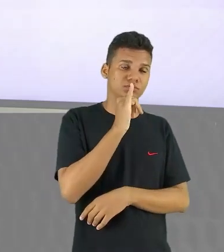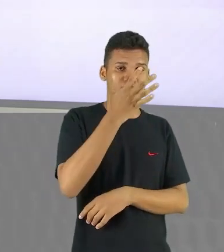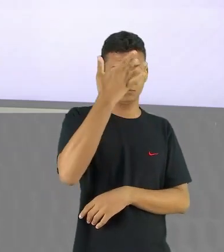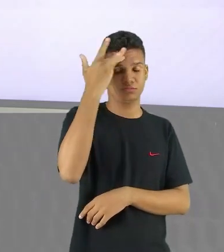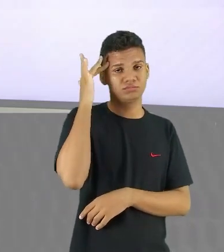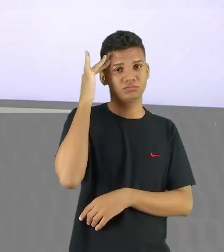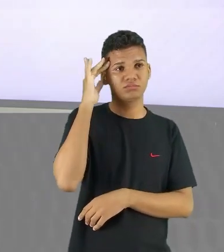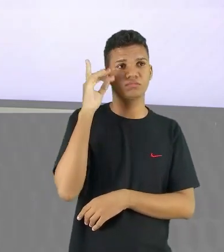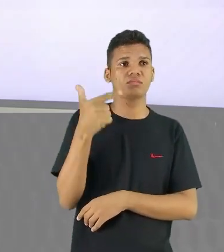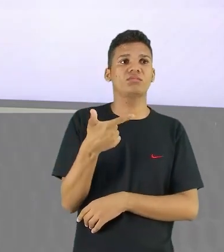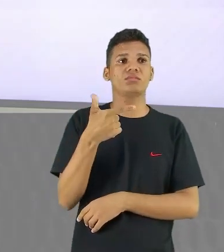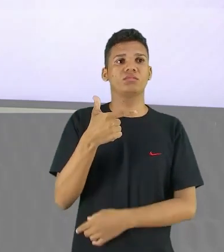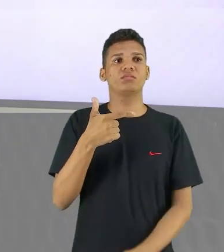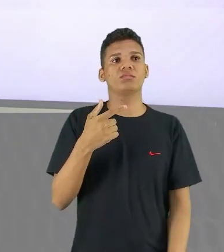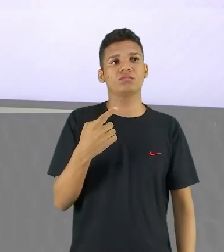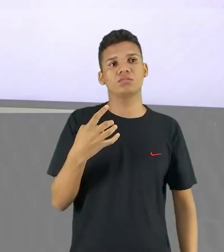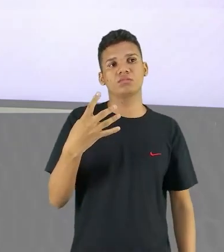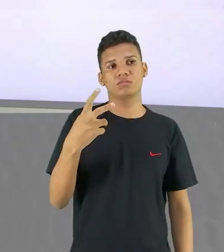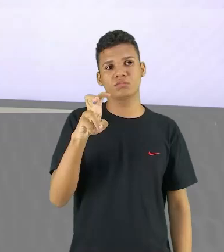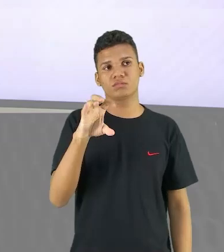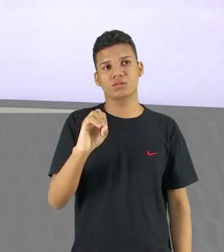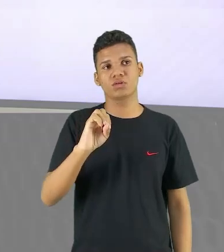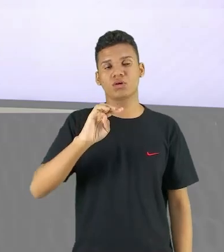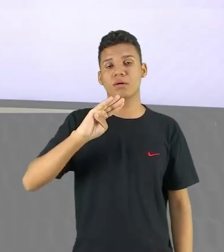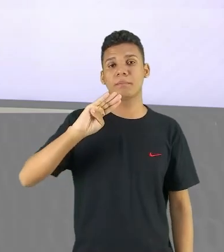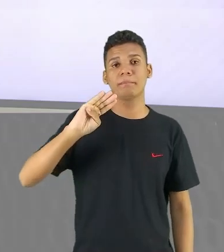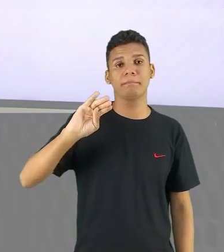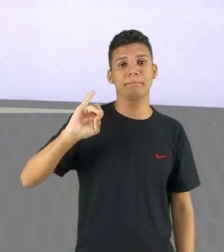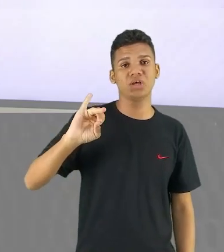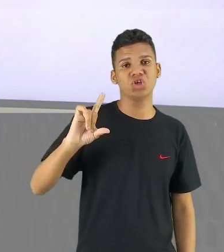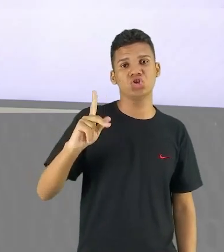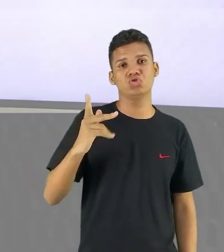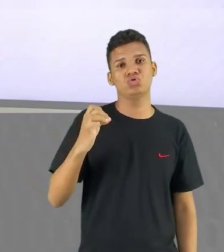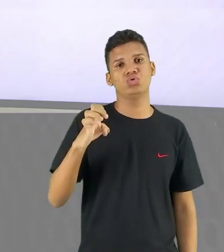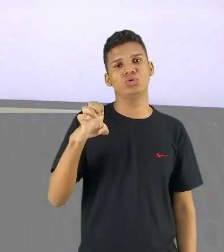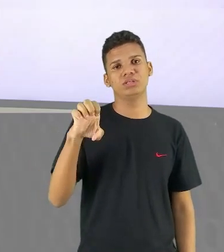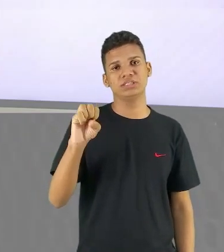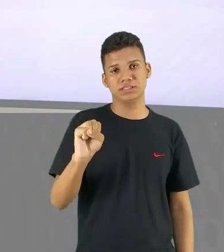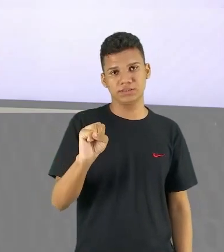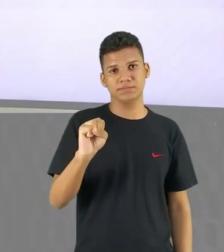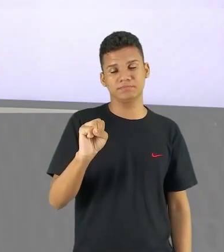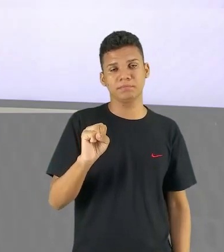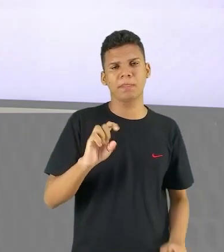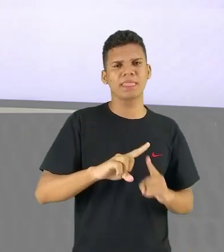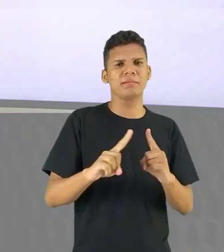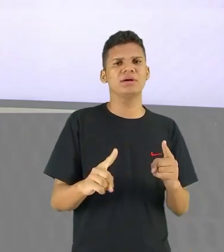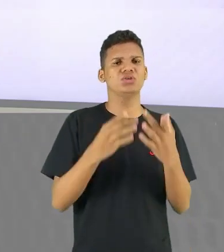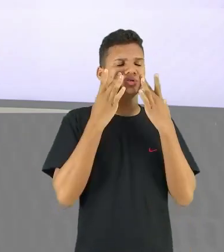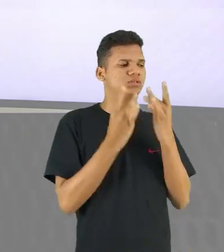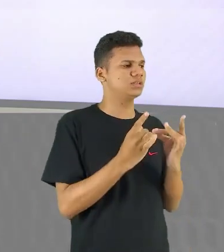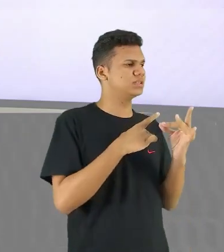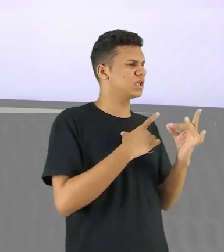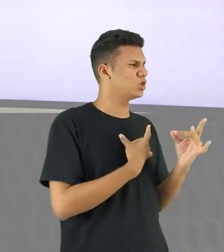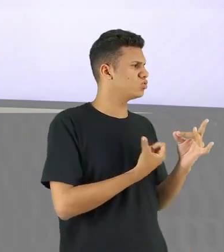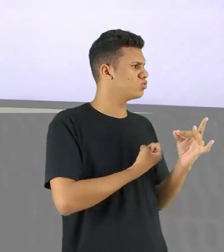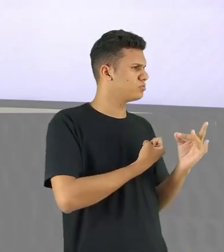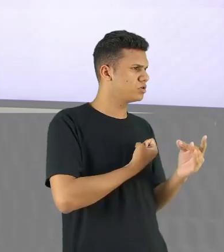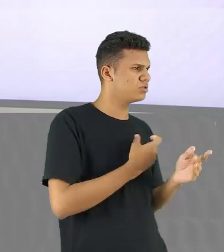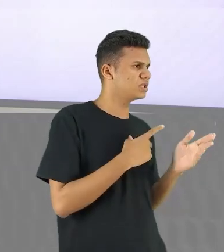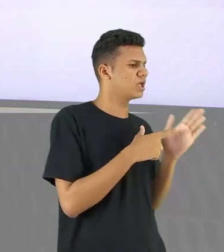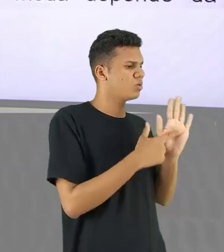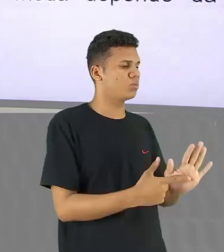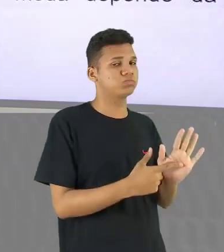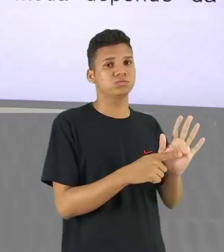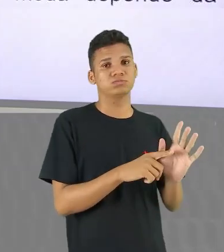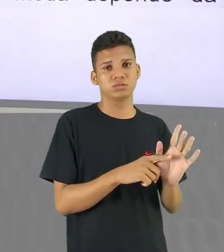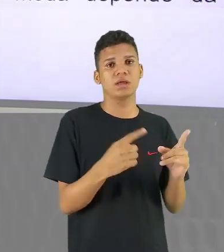a 250 bilhões de dólares. Então aqui é chamando atenção para grandes números, grandes